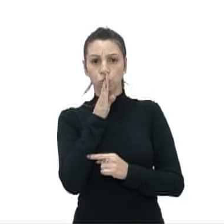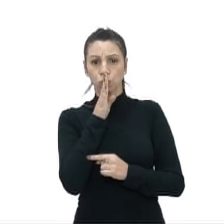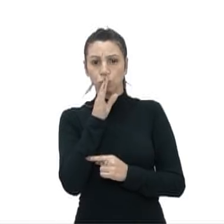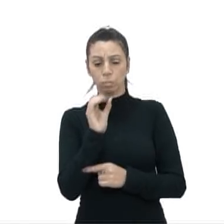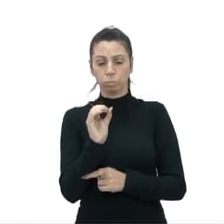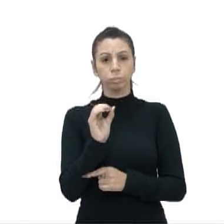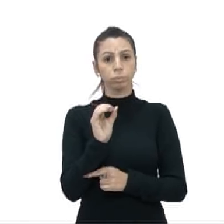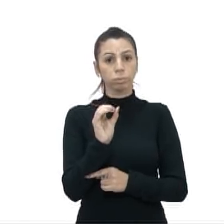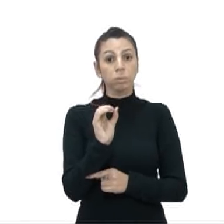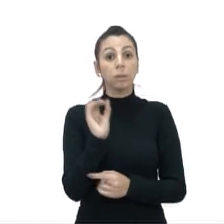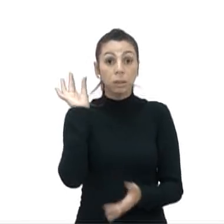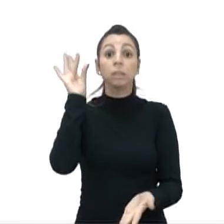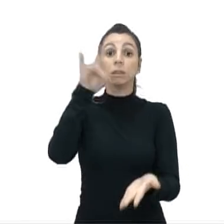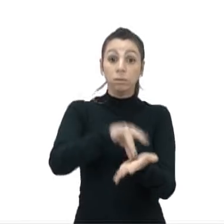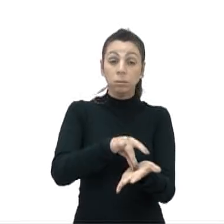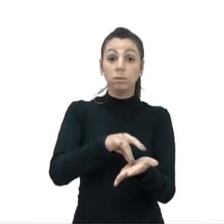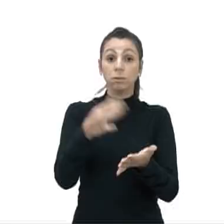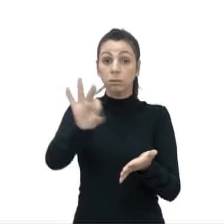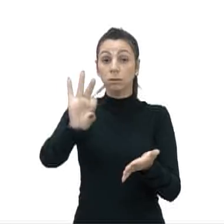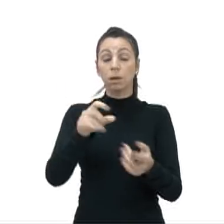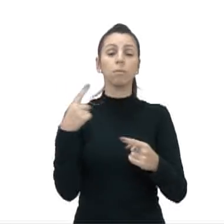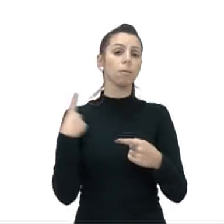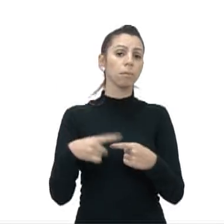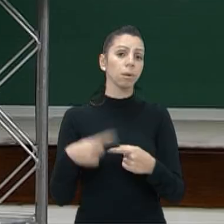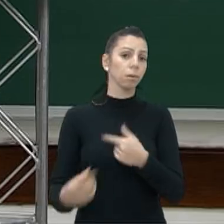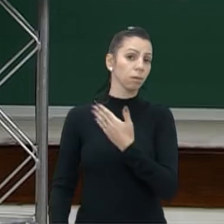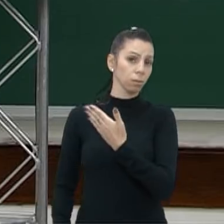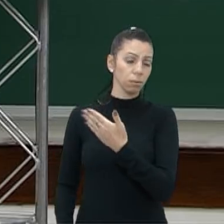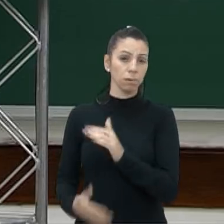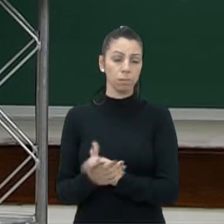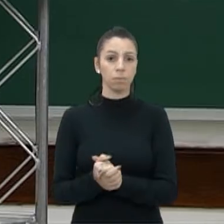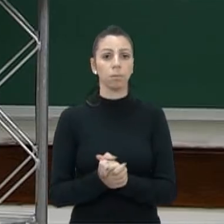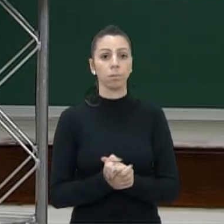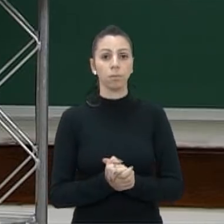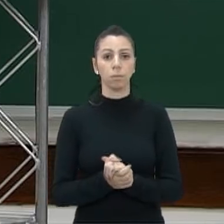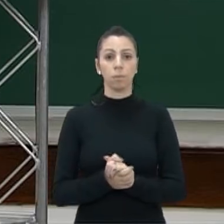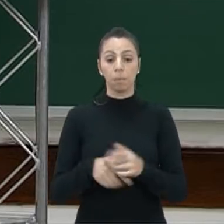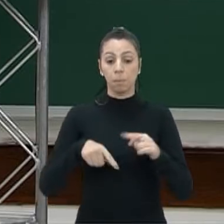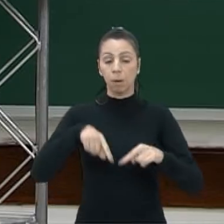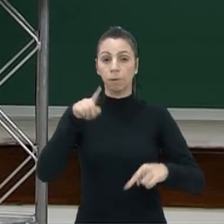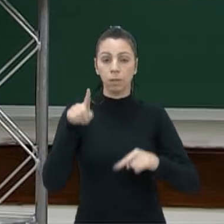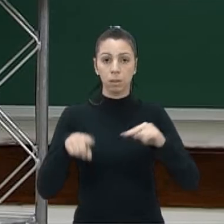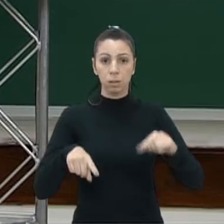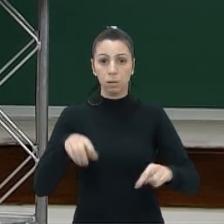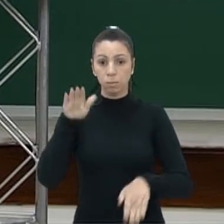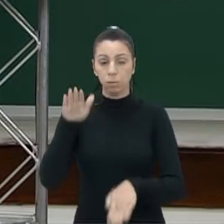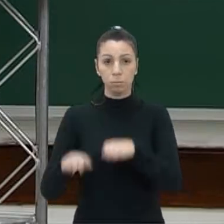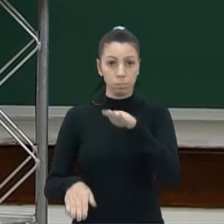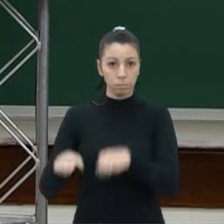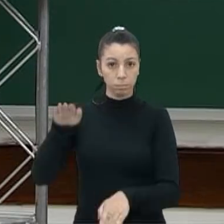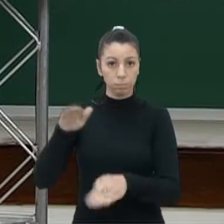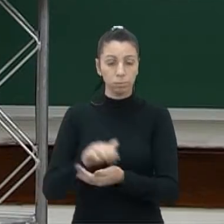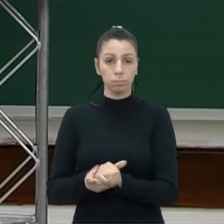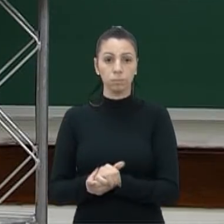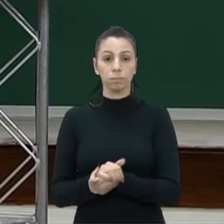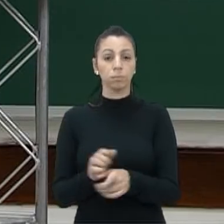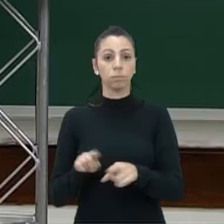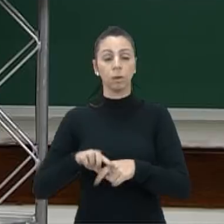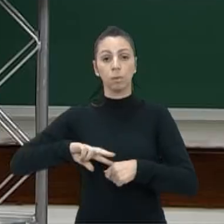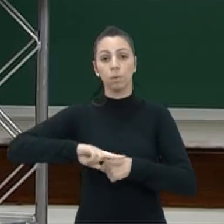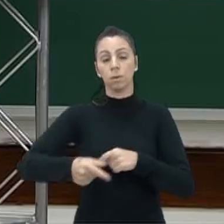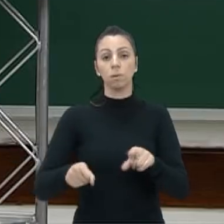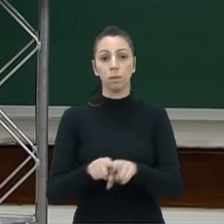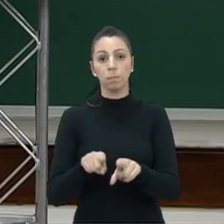Certíssima resposta, certo? Por que isso? Porque existe uma variação na quantidade de movimento e, consequentemente, tem que ter